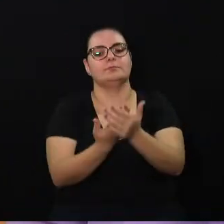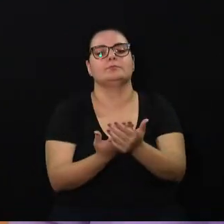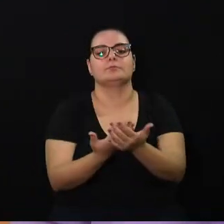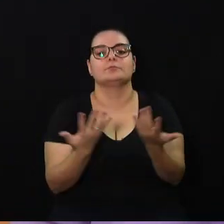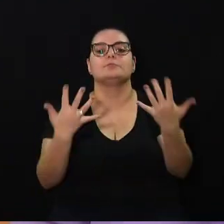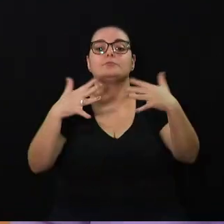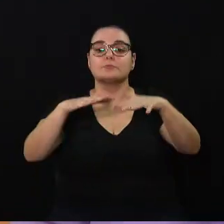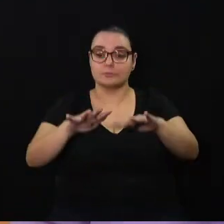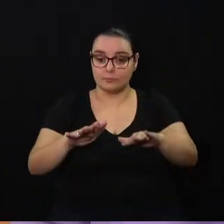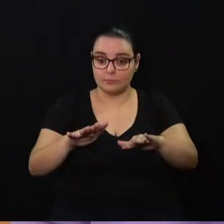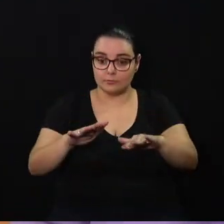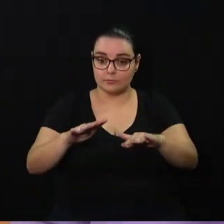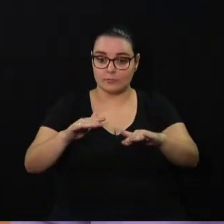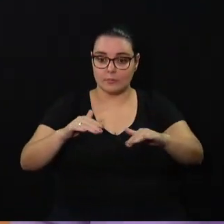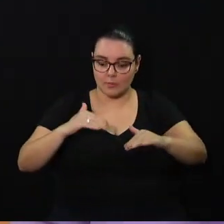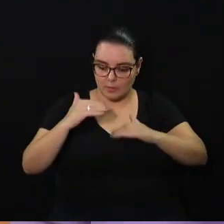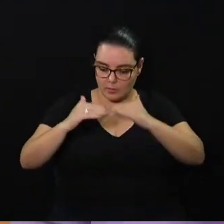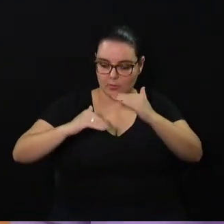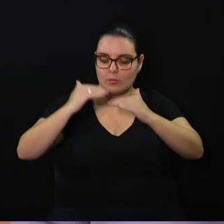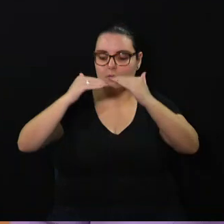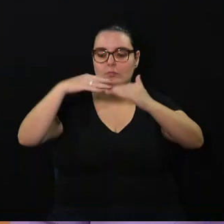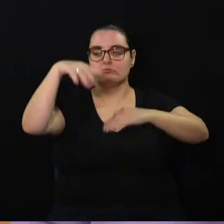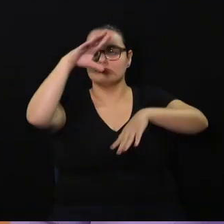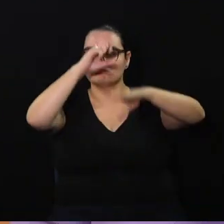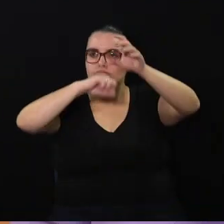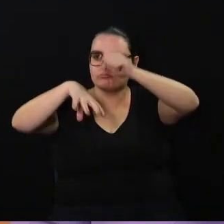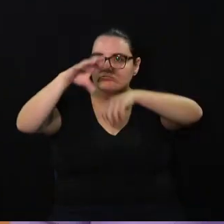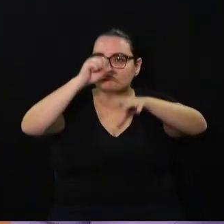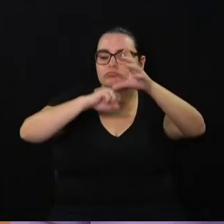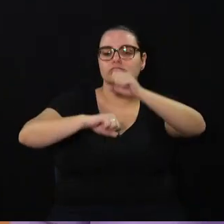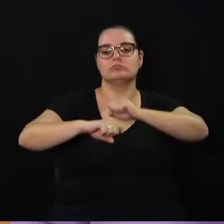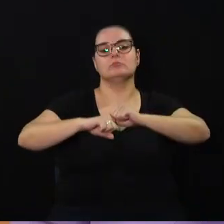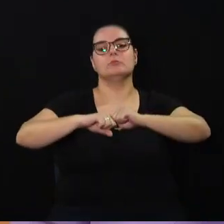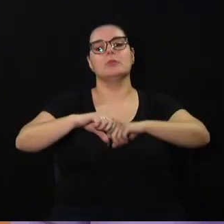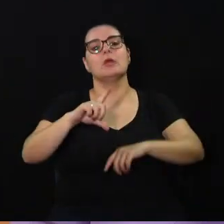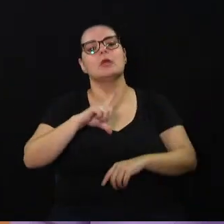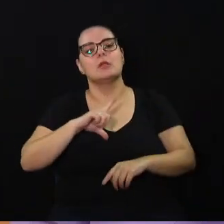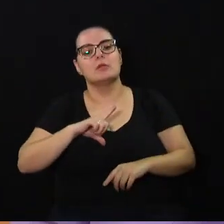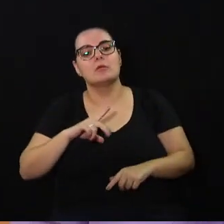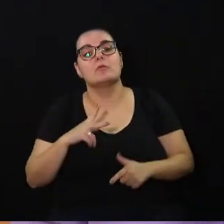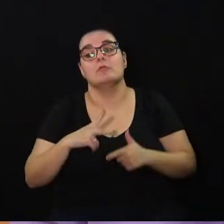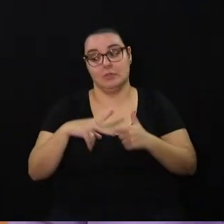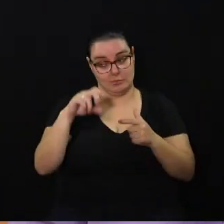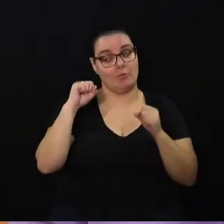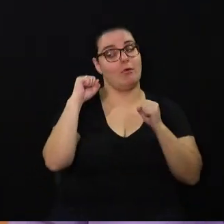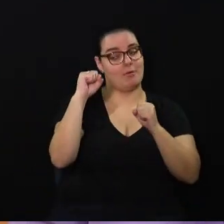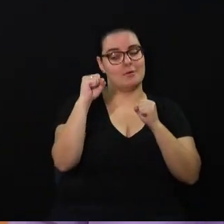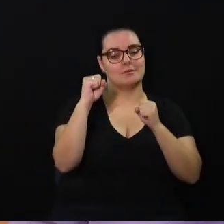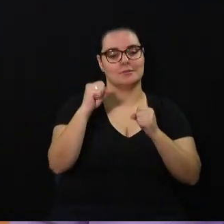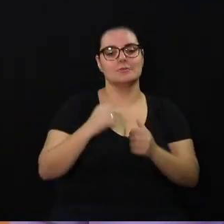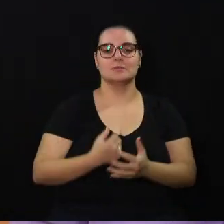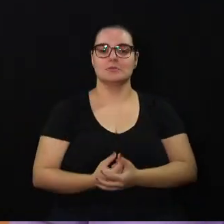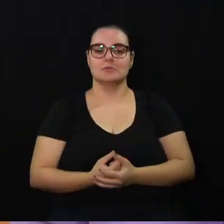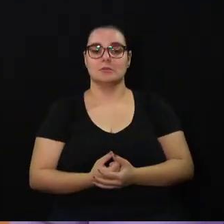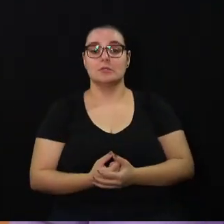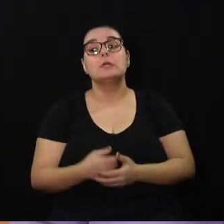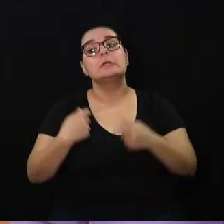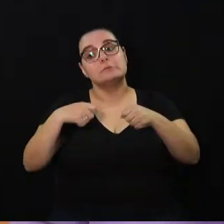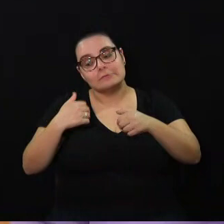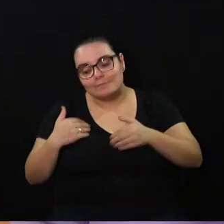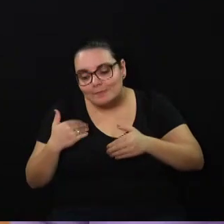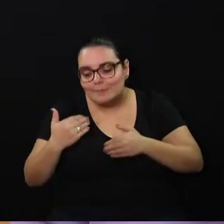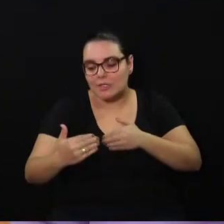que a gente vai aprendendo eu acho que a gente já teve muitas conquistas é precisamos avançar em